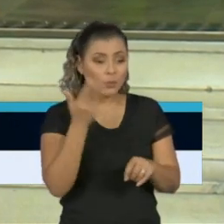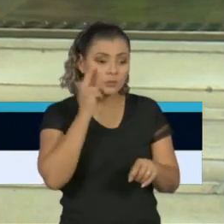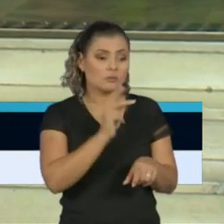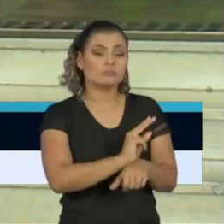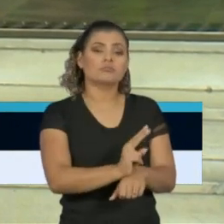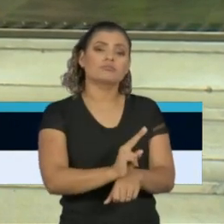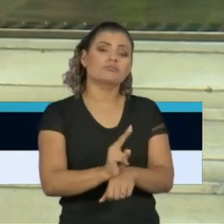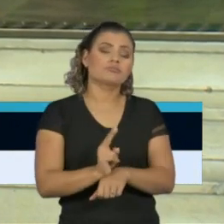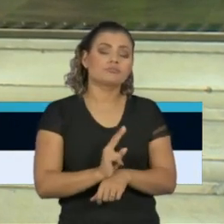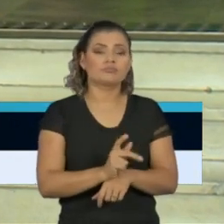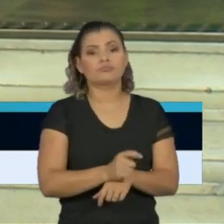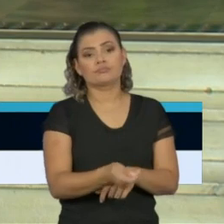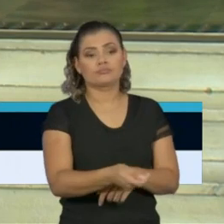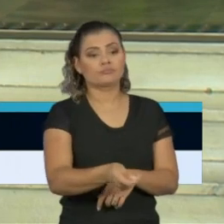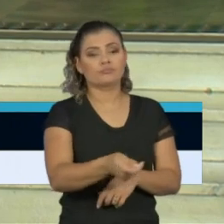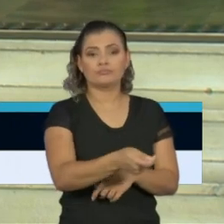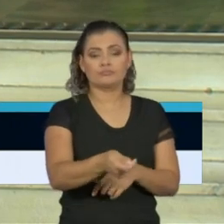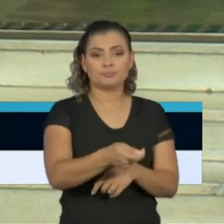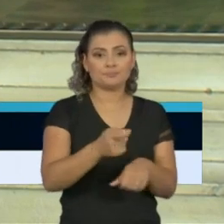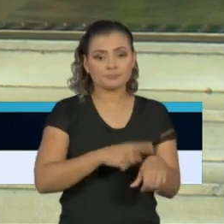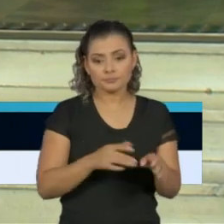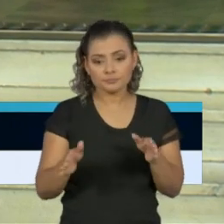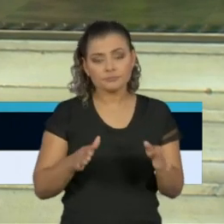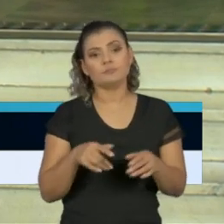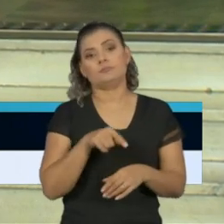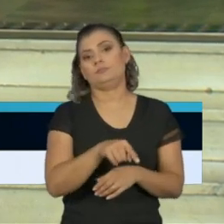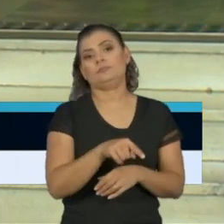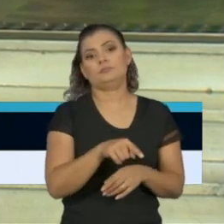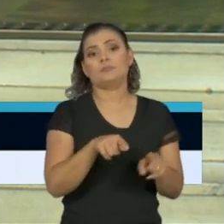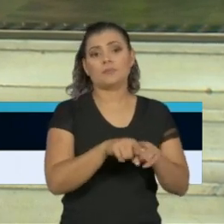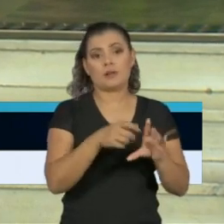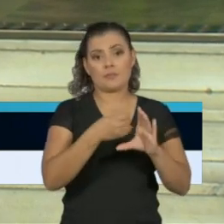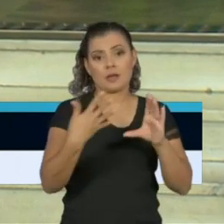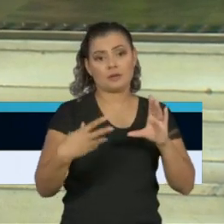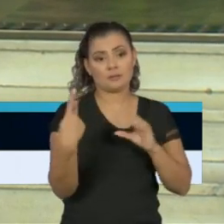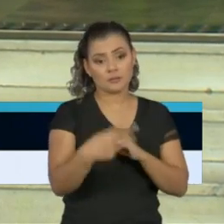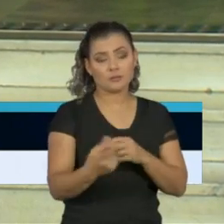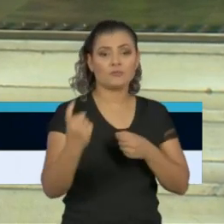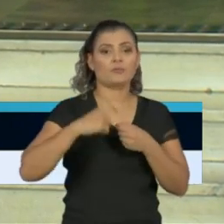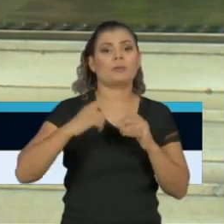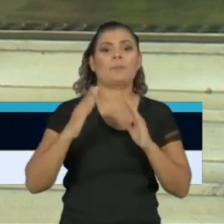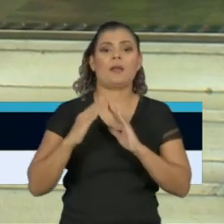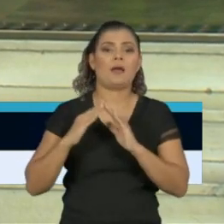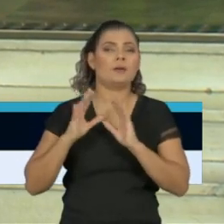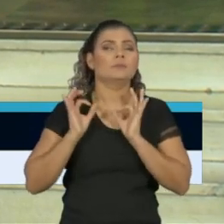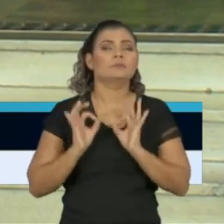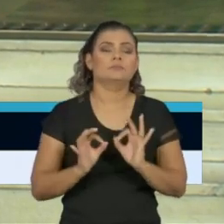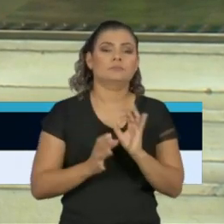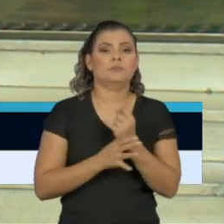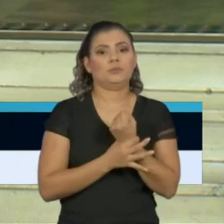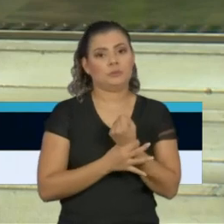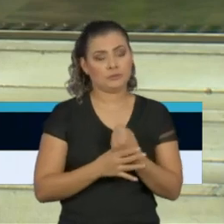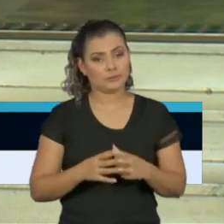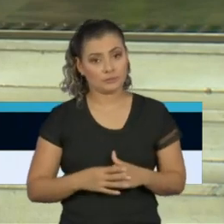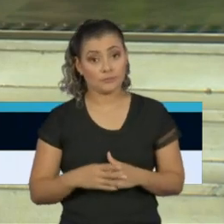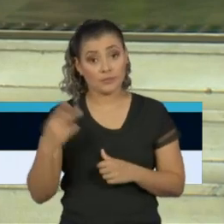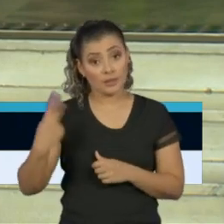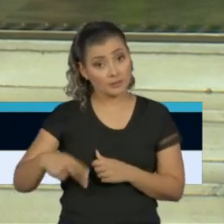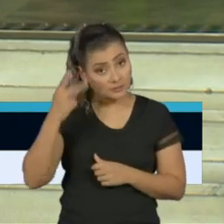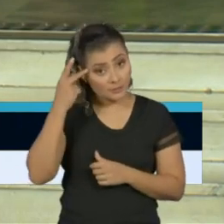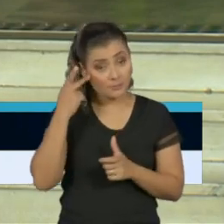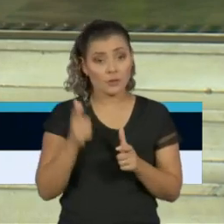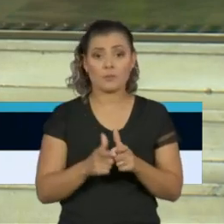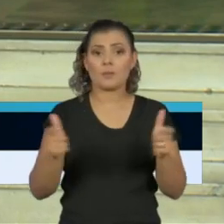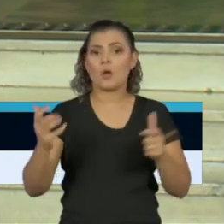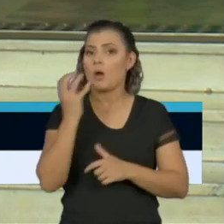sabendo evidentemente a dimensão do seu cão e as suas características, retornar em seguida para a sua casa. São Paulo tem a maior população